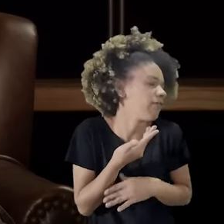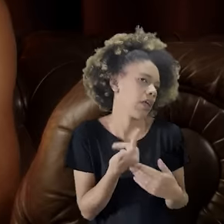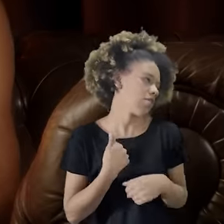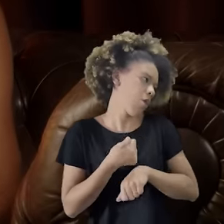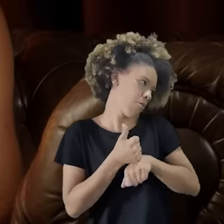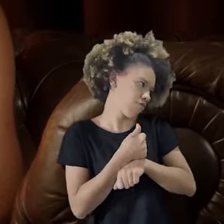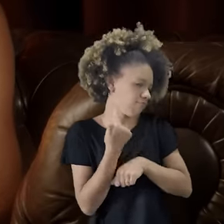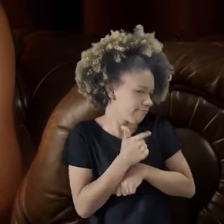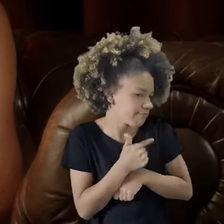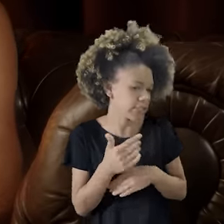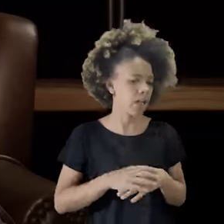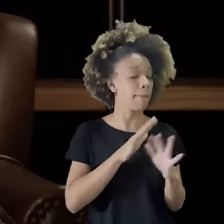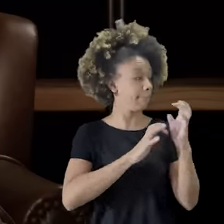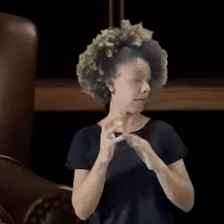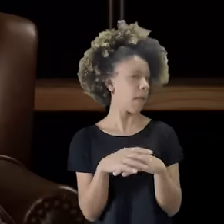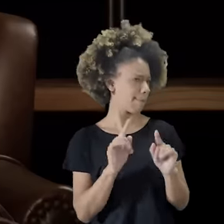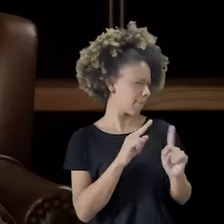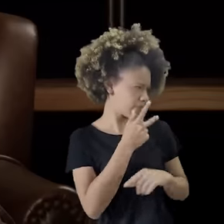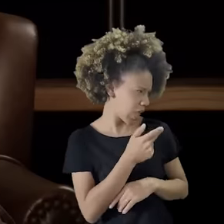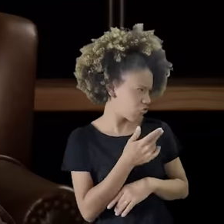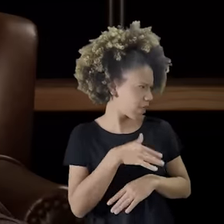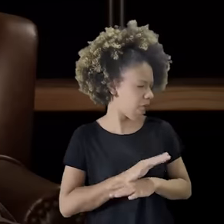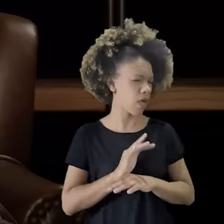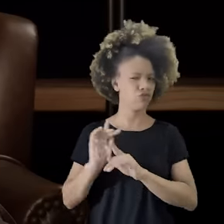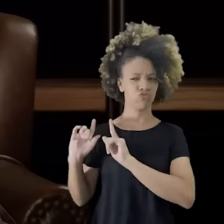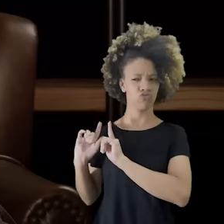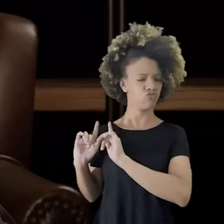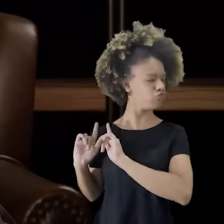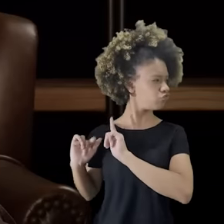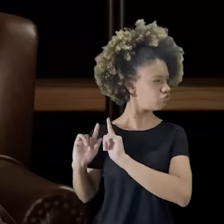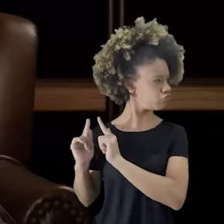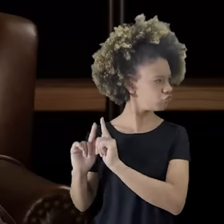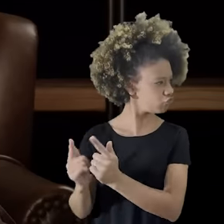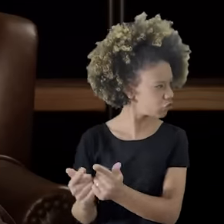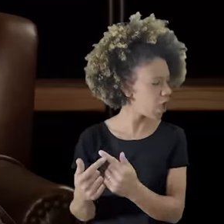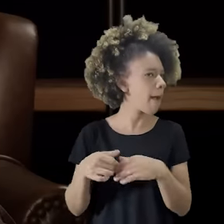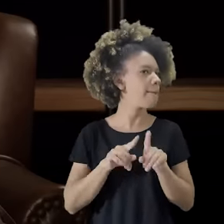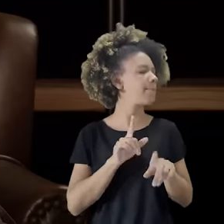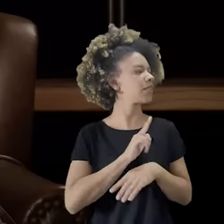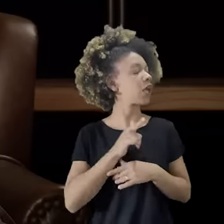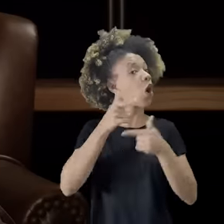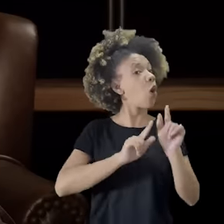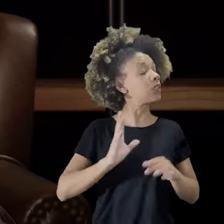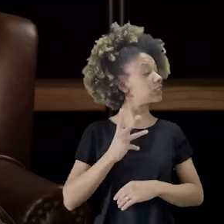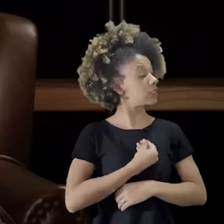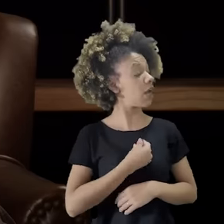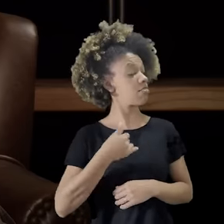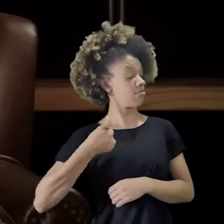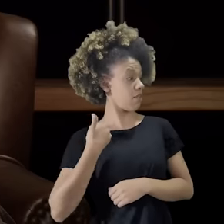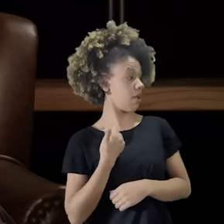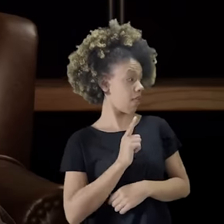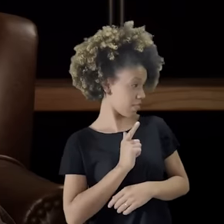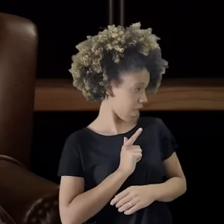né então a gente briga e tal você acha que é uma coisa relacionada tem a ver com a geração porque você conhece outras trans da tua idade